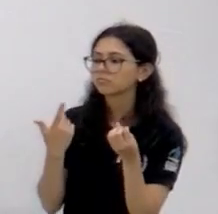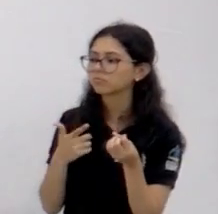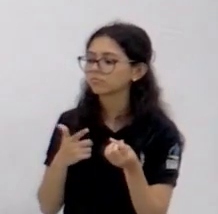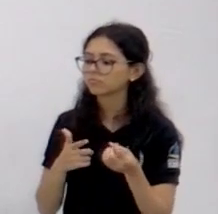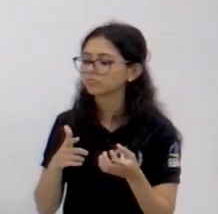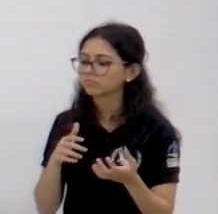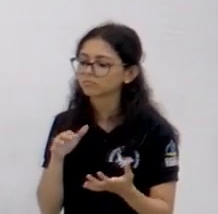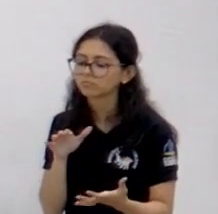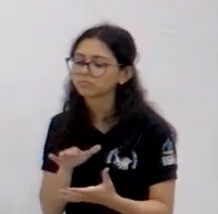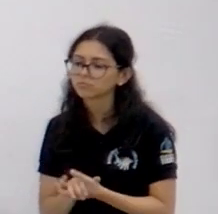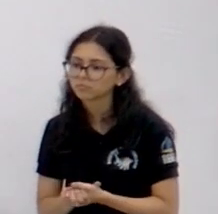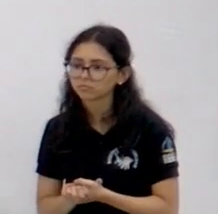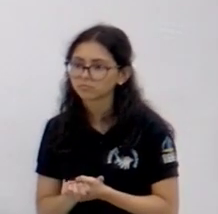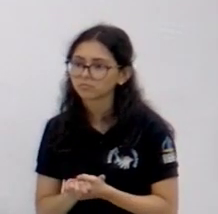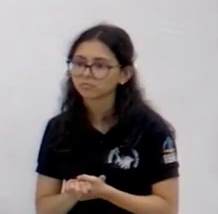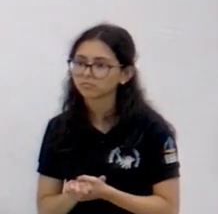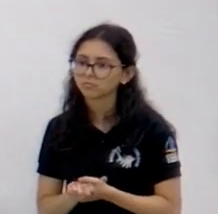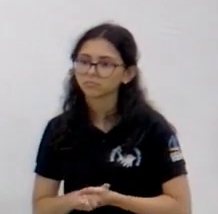Como se dará?